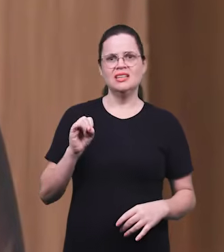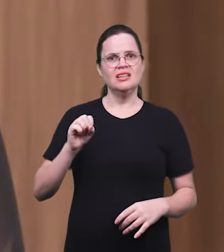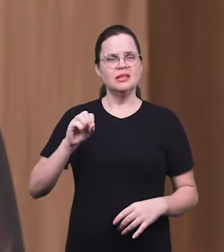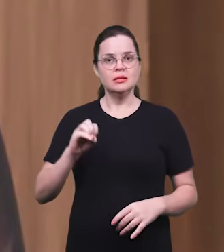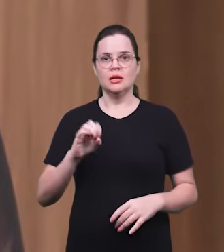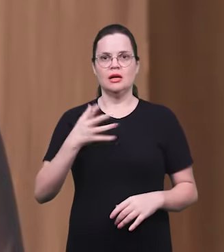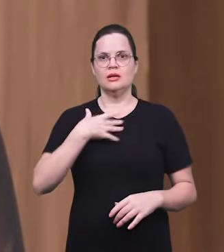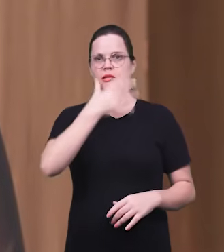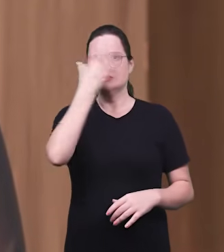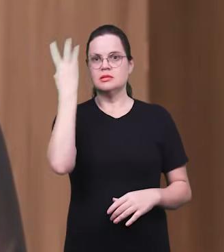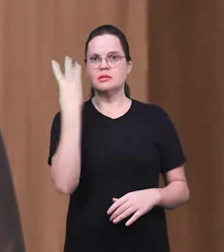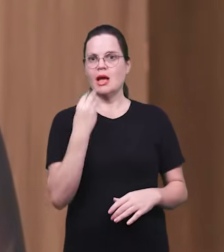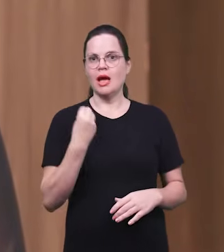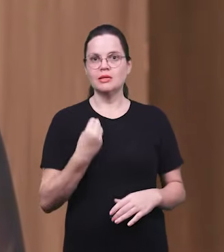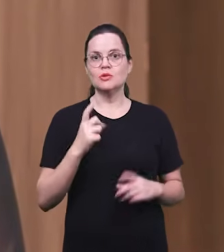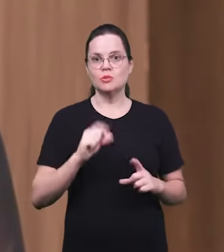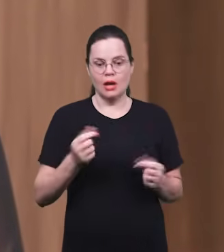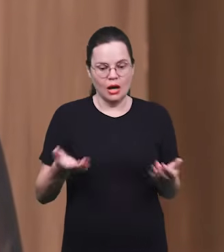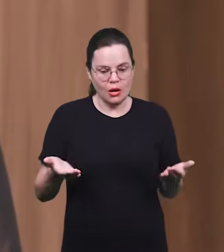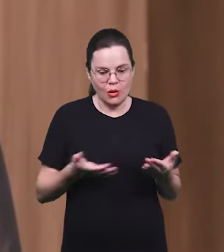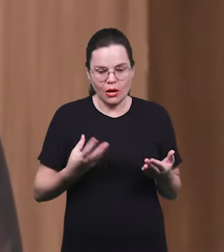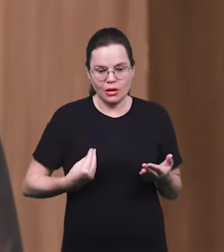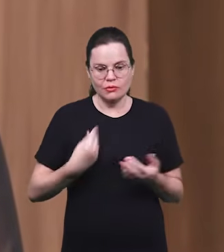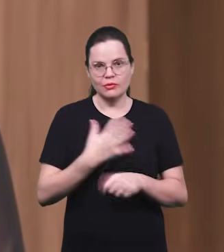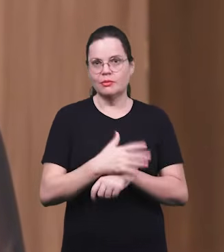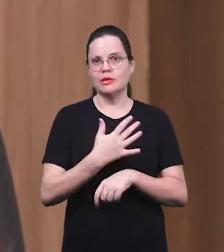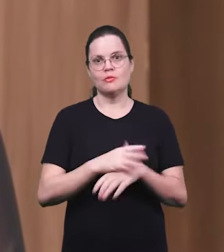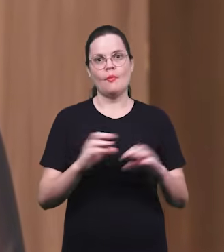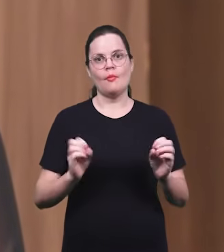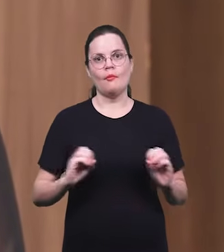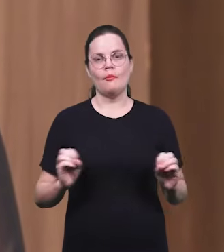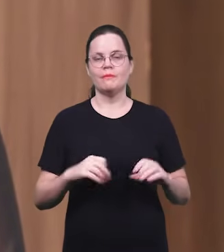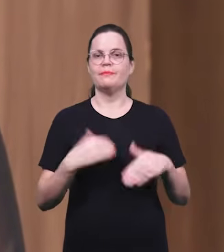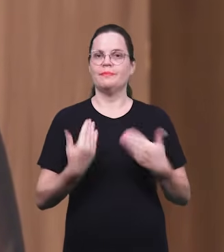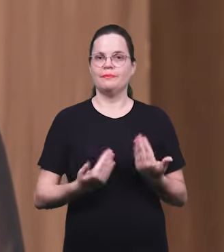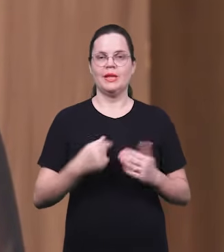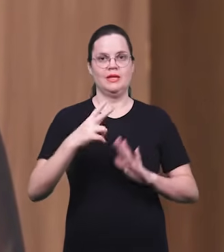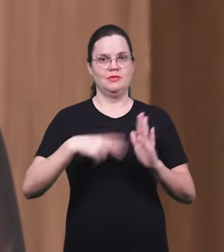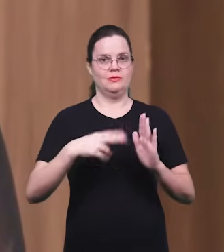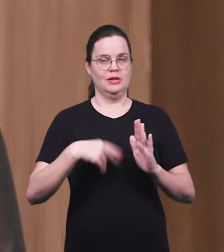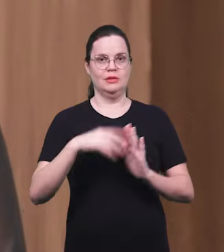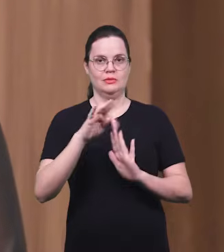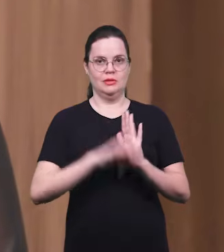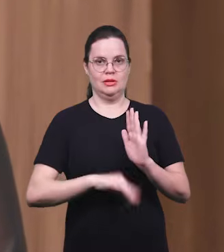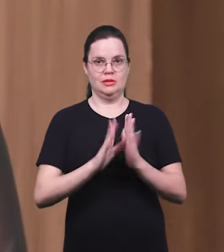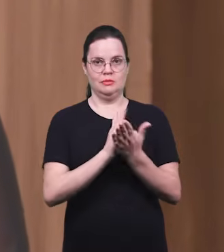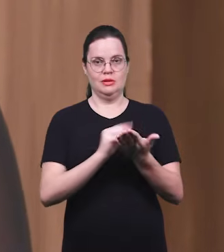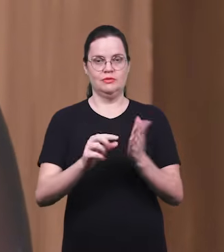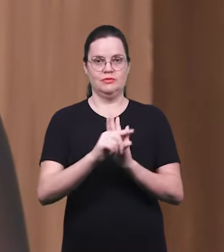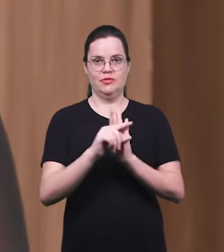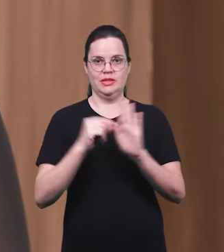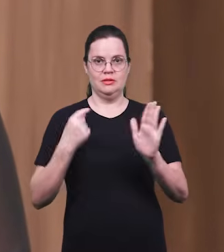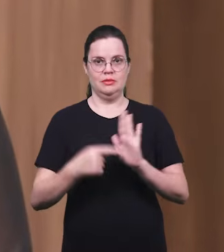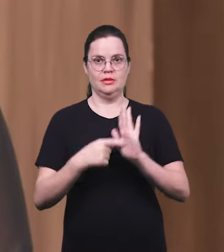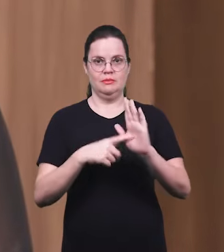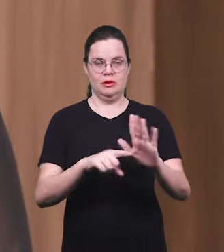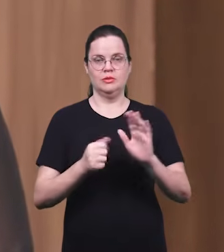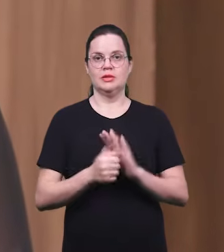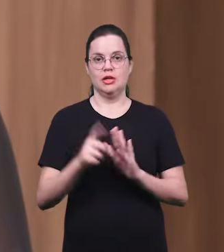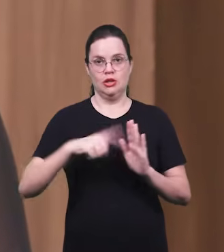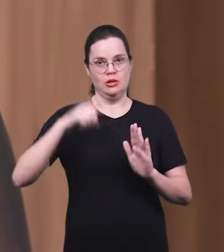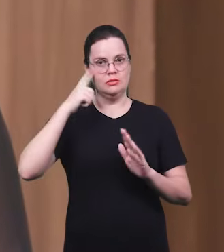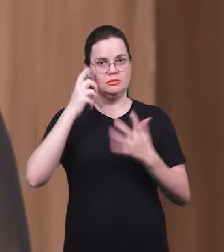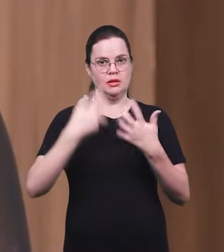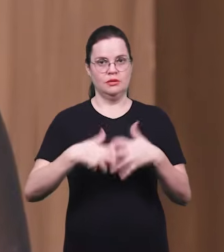de viver o agora. E é justamente sobre isso que o nosso versículo de hoje nos convida a refletir. Nós